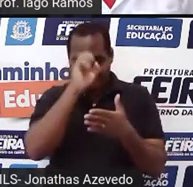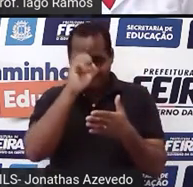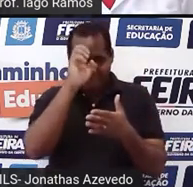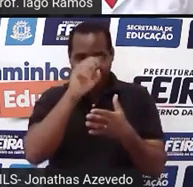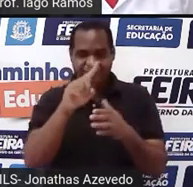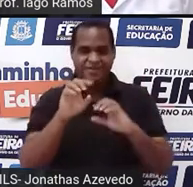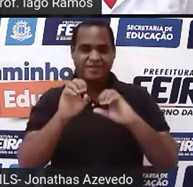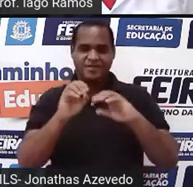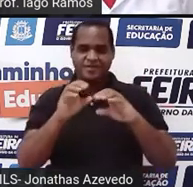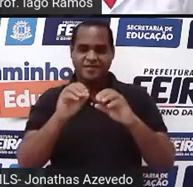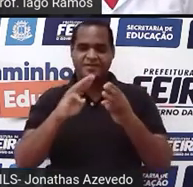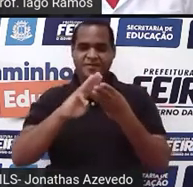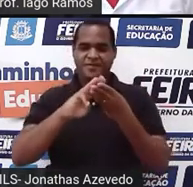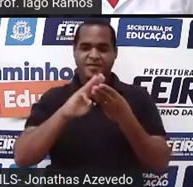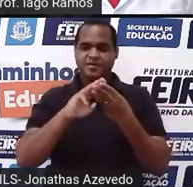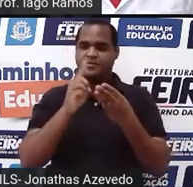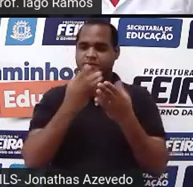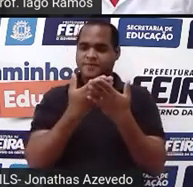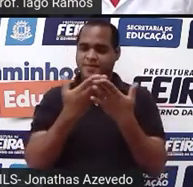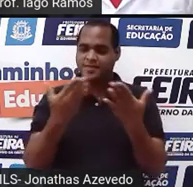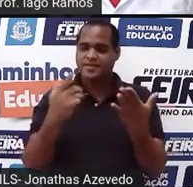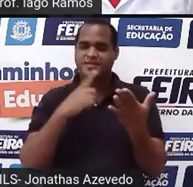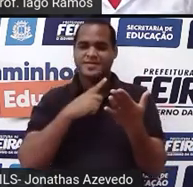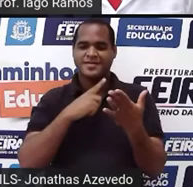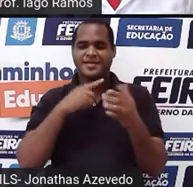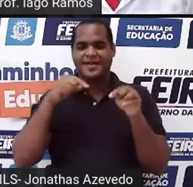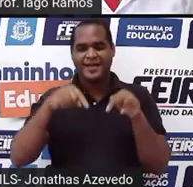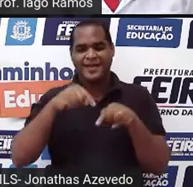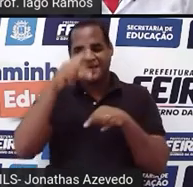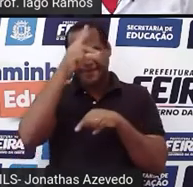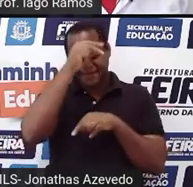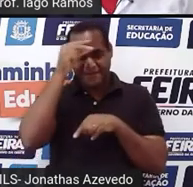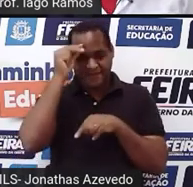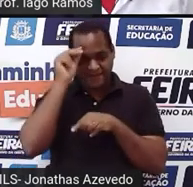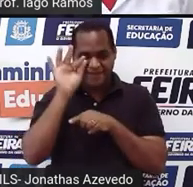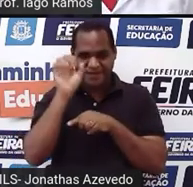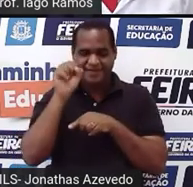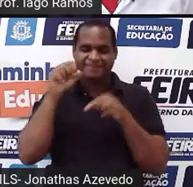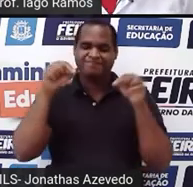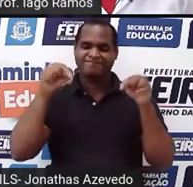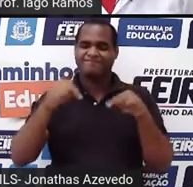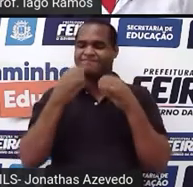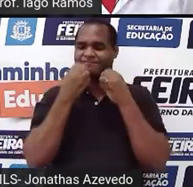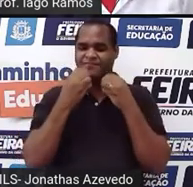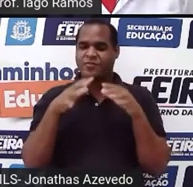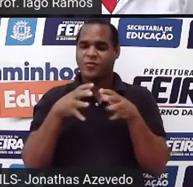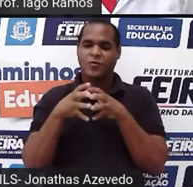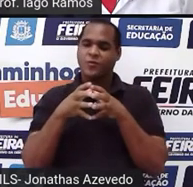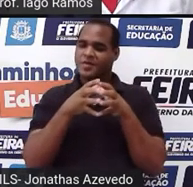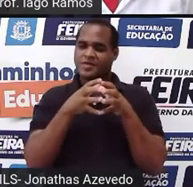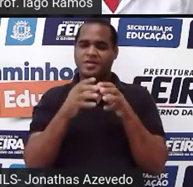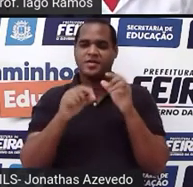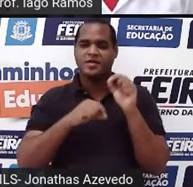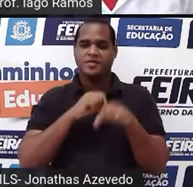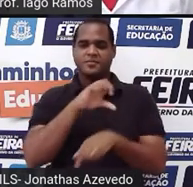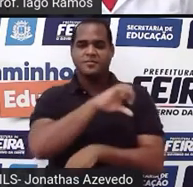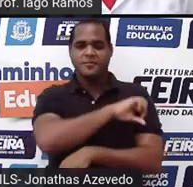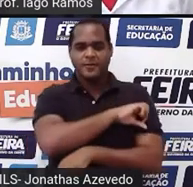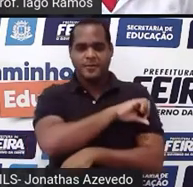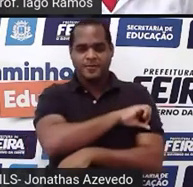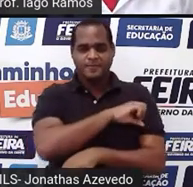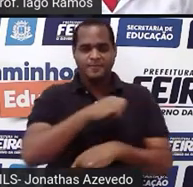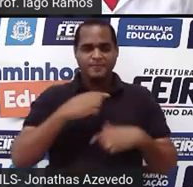matemática para você que é estudante da nossa rede municipal de ensino, das turmas de nono ano.